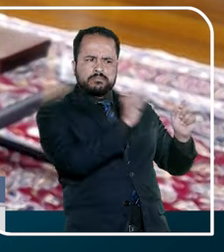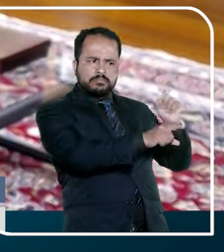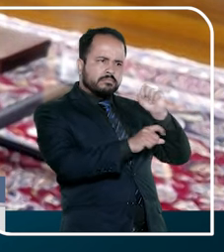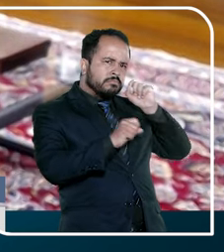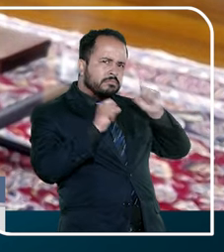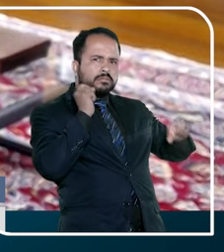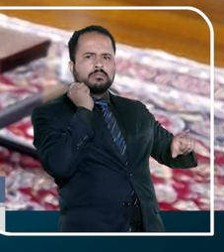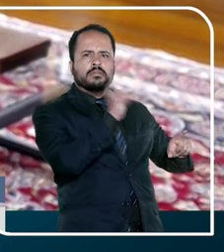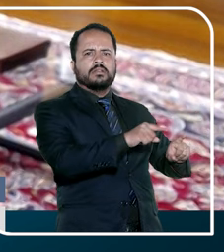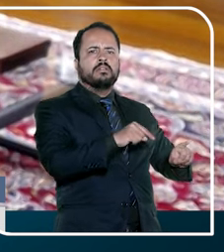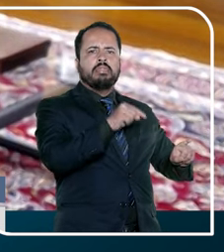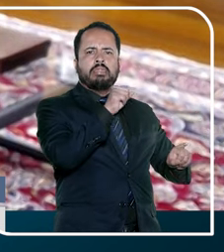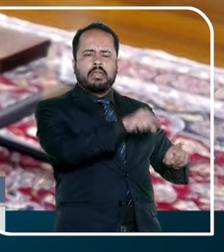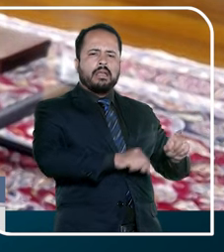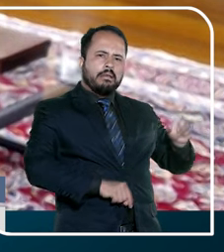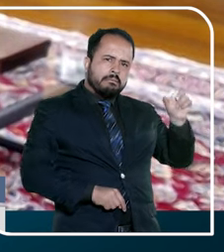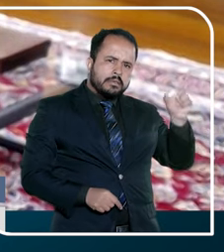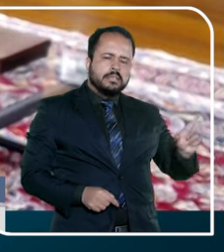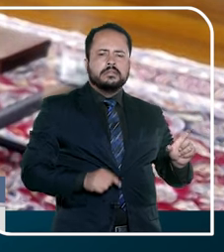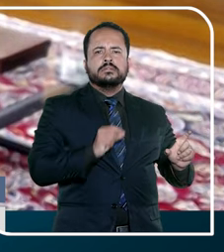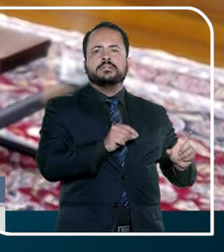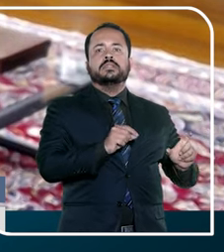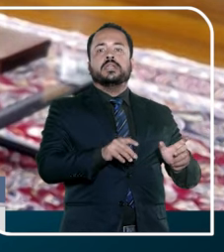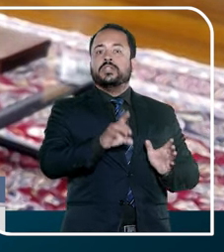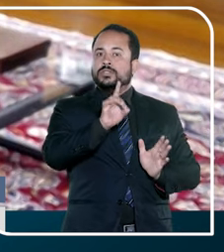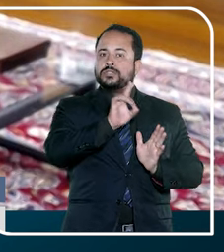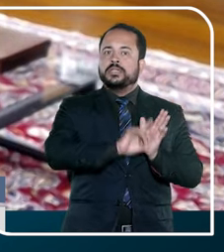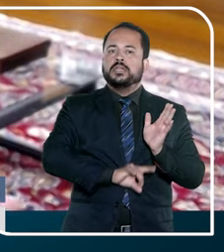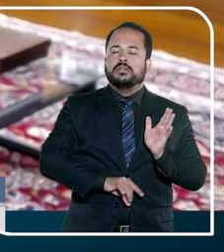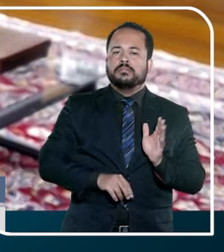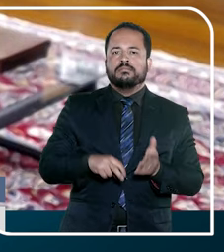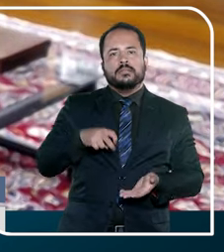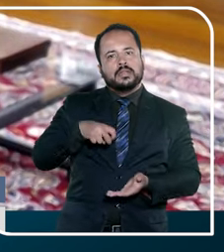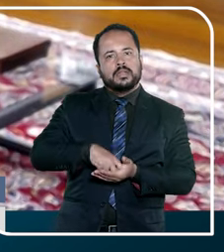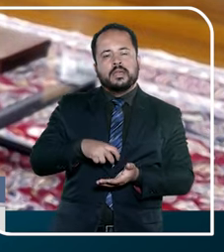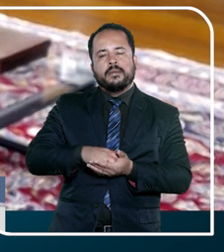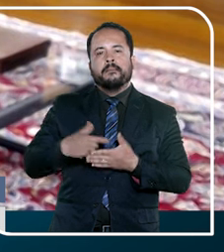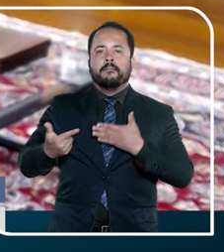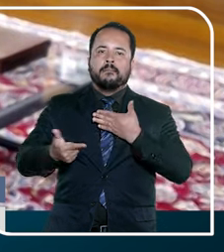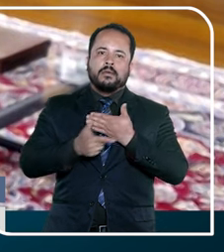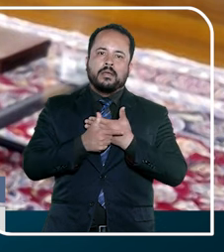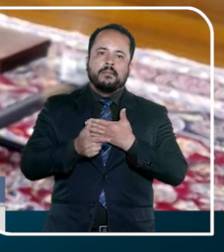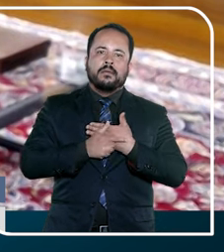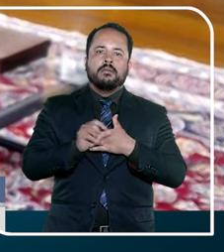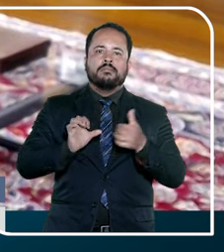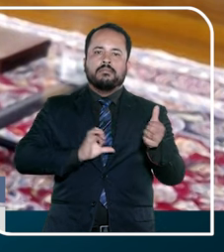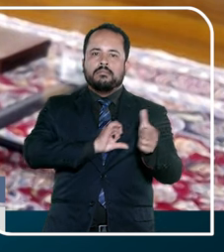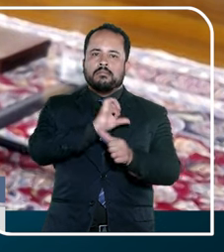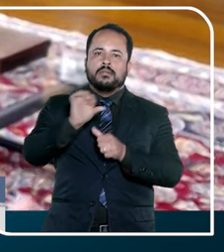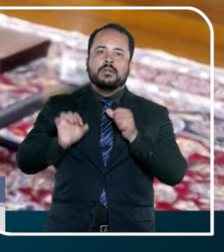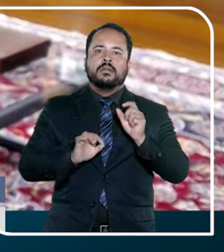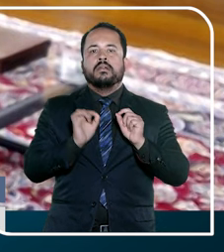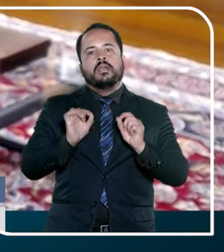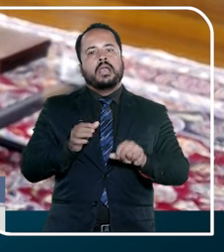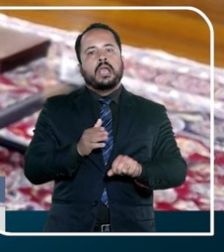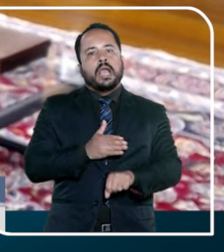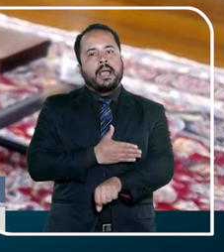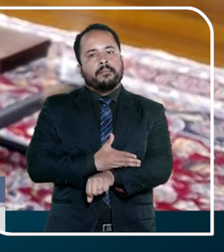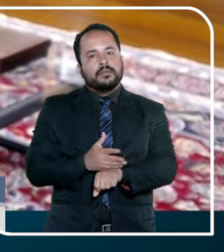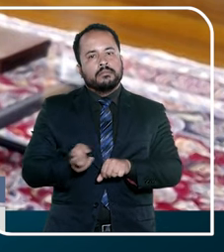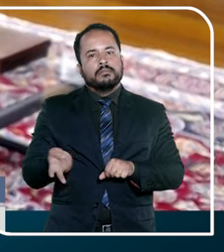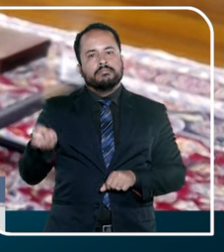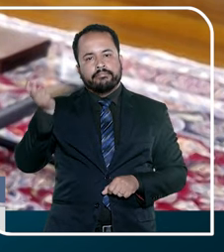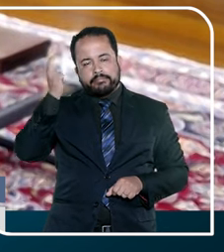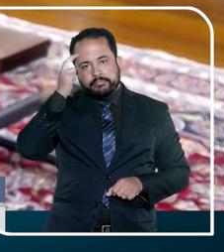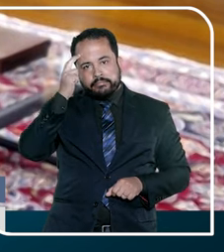direito penal possa também cumprir o papel de transformar esses hábitos culturais que infelizmente